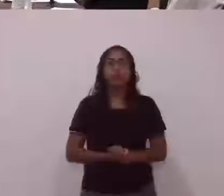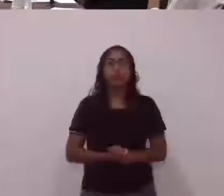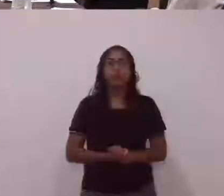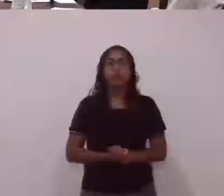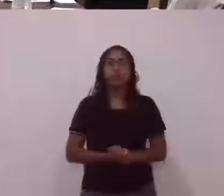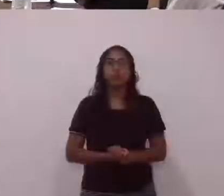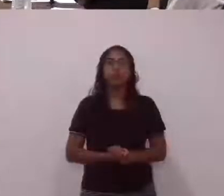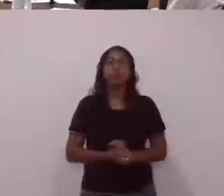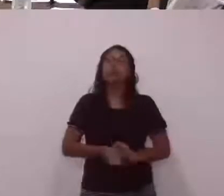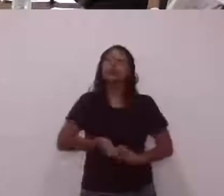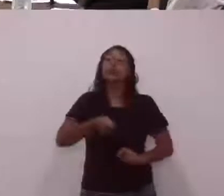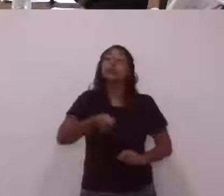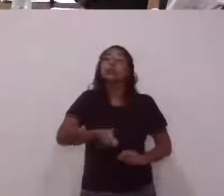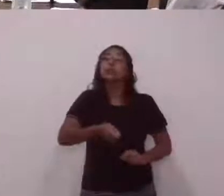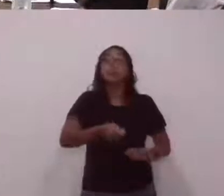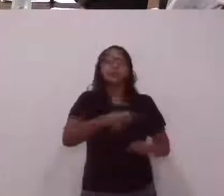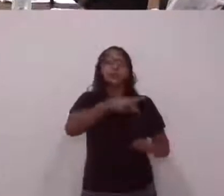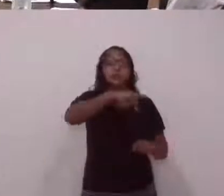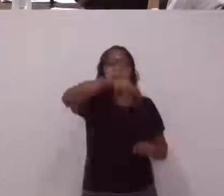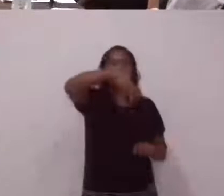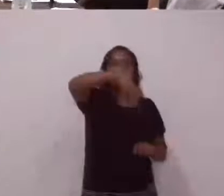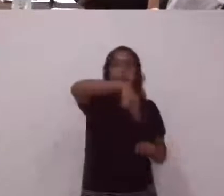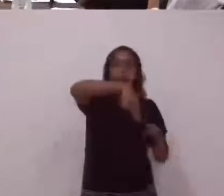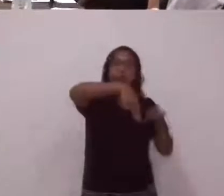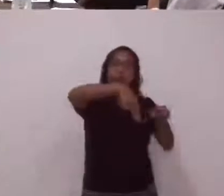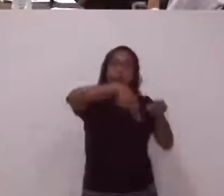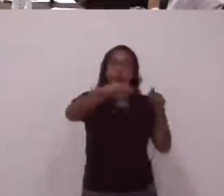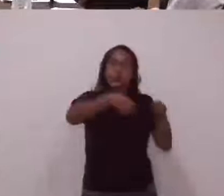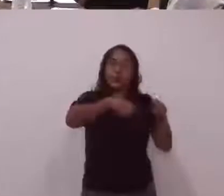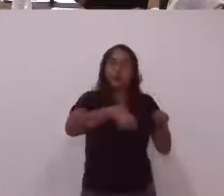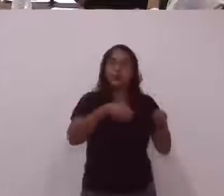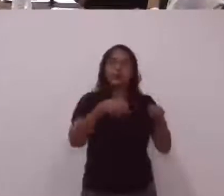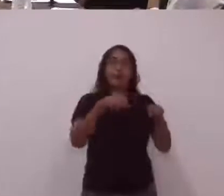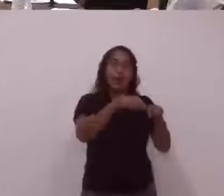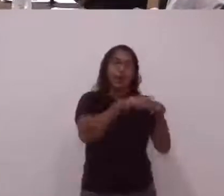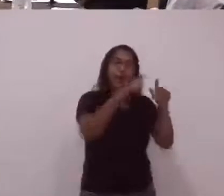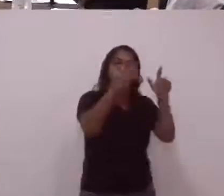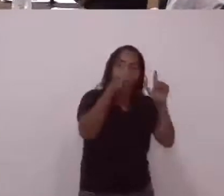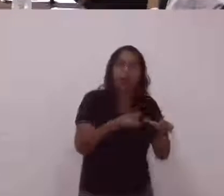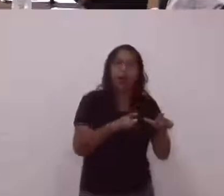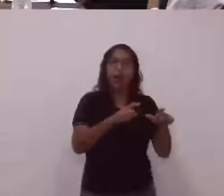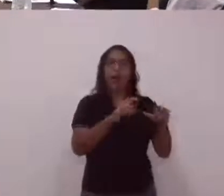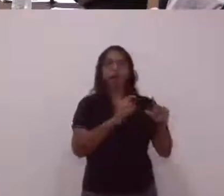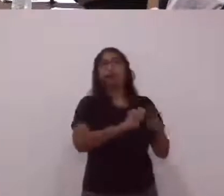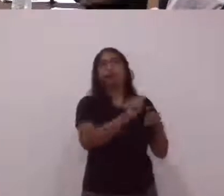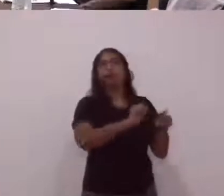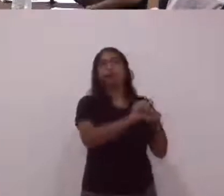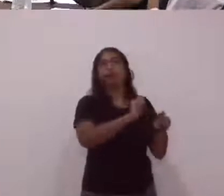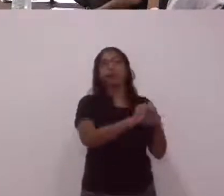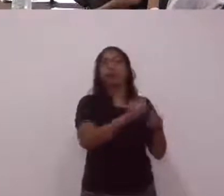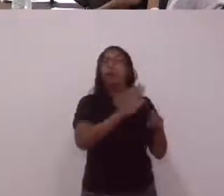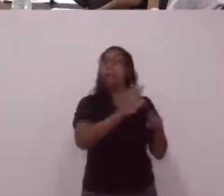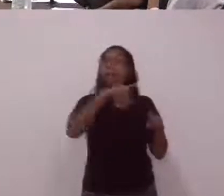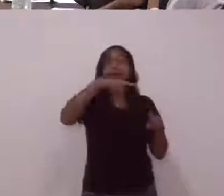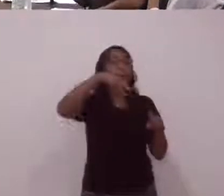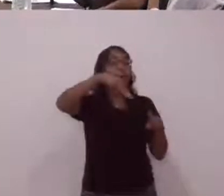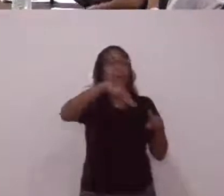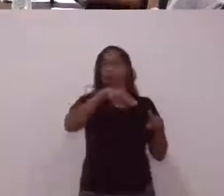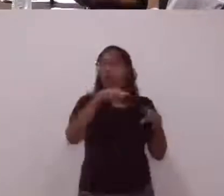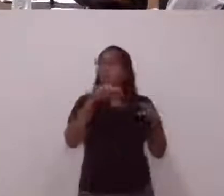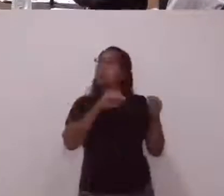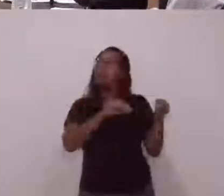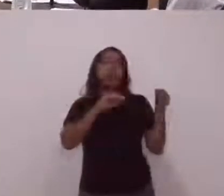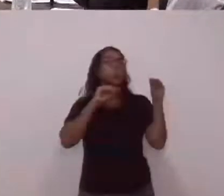exigindo que o pelotão de Vinhedo ocupasse o imóvel alugado, algo que, obviamente, não foi cumprido pelos militares